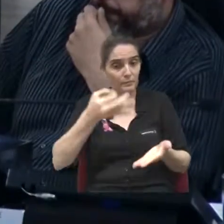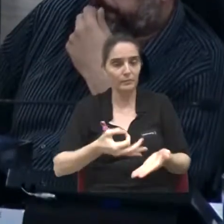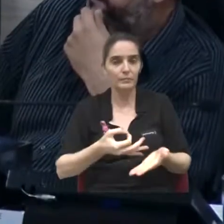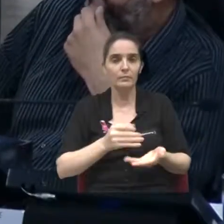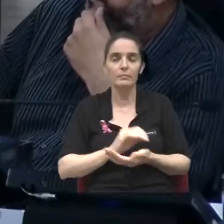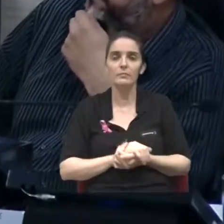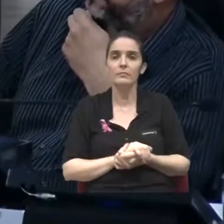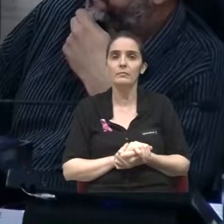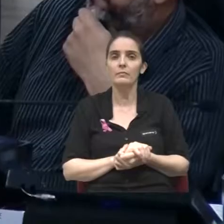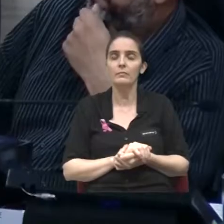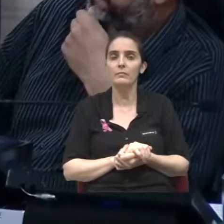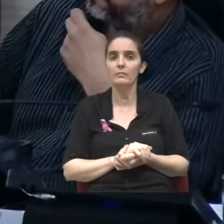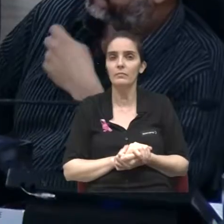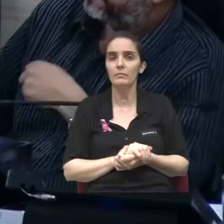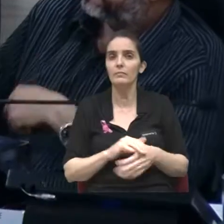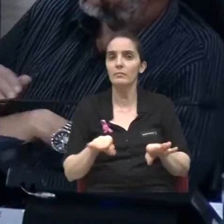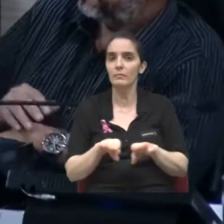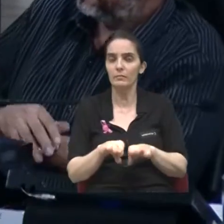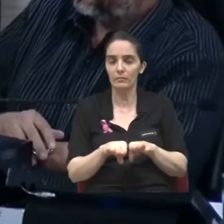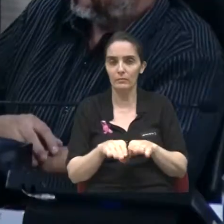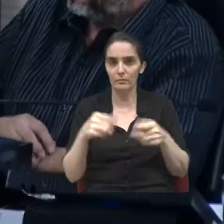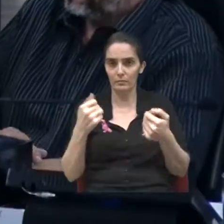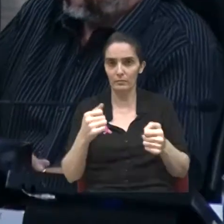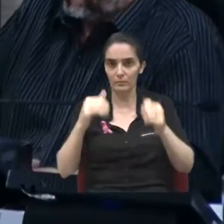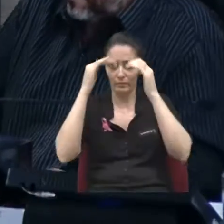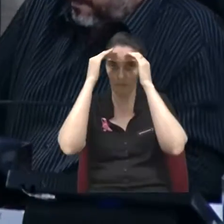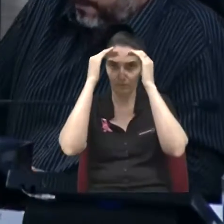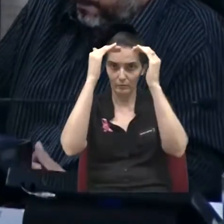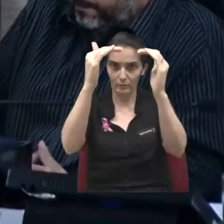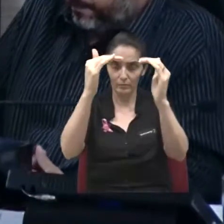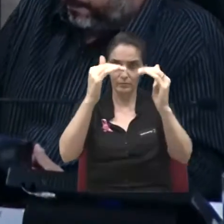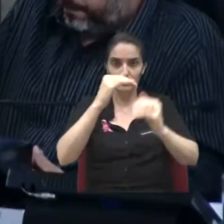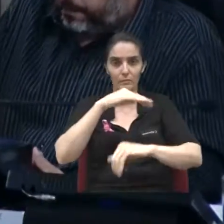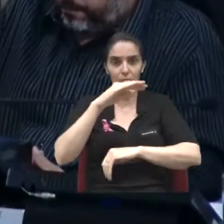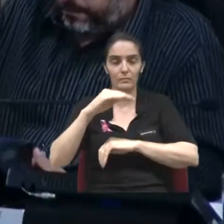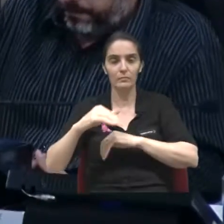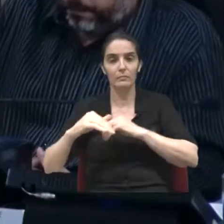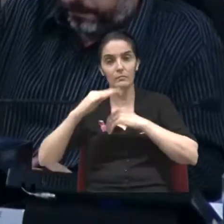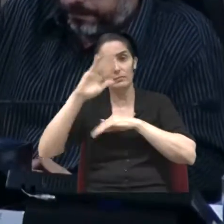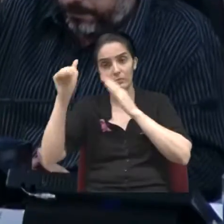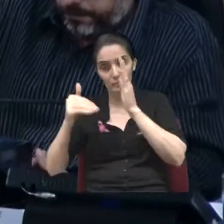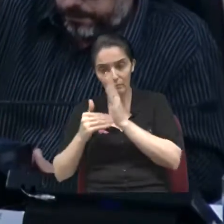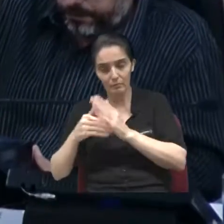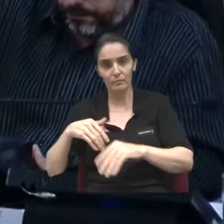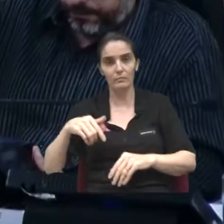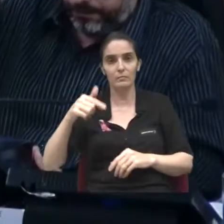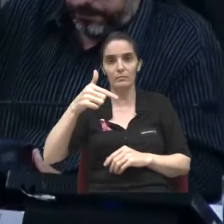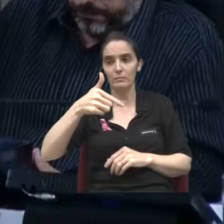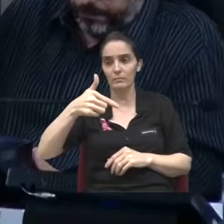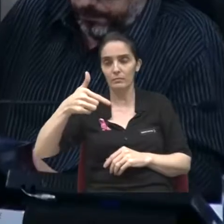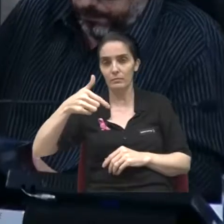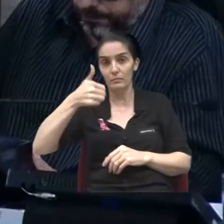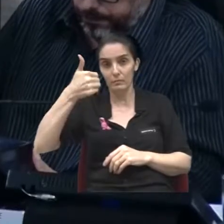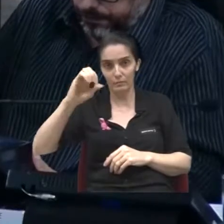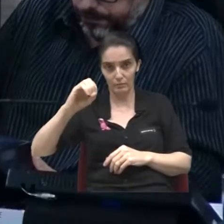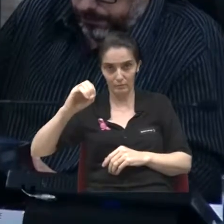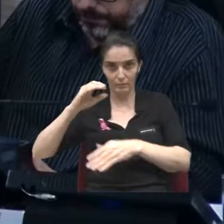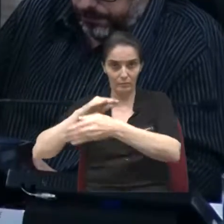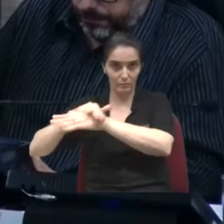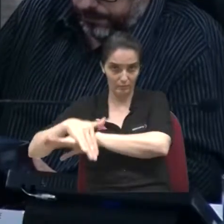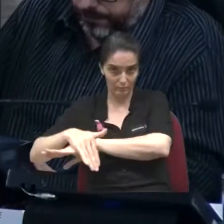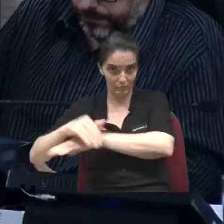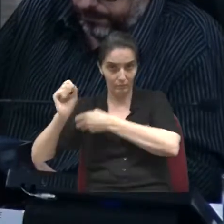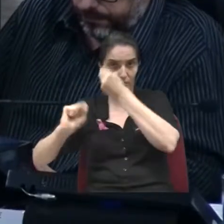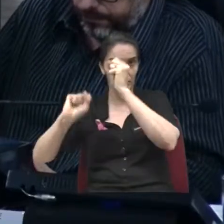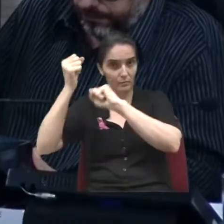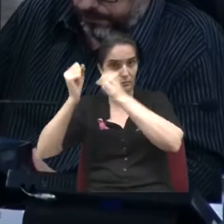que também vão seguir até as 22 horas da indústria, dentro do horário empresarial e prestação de